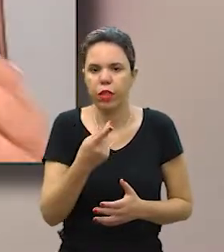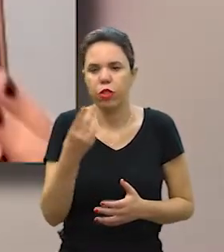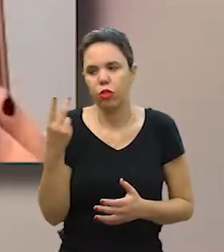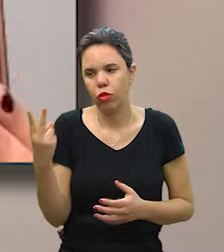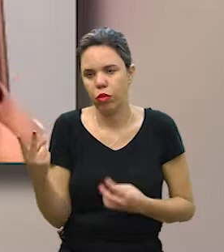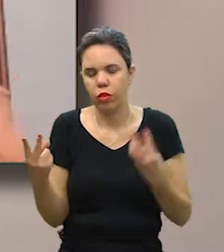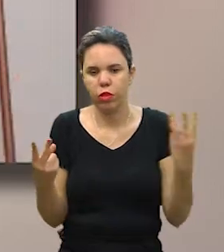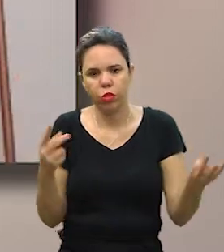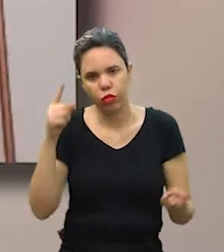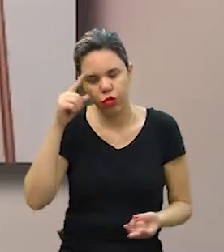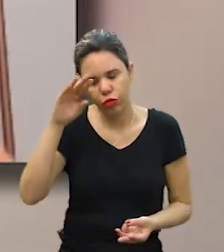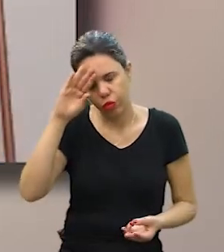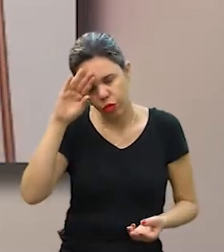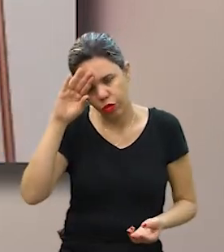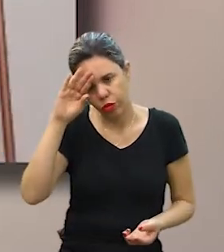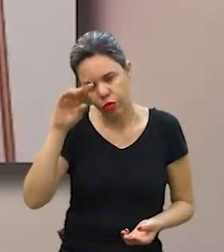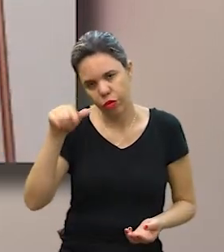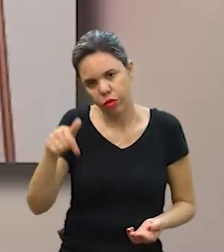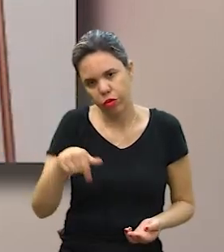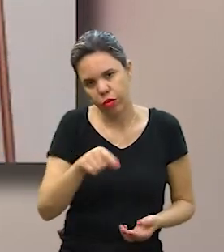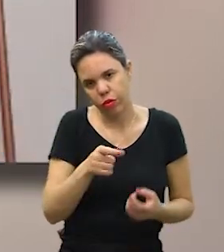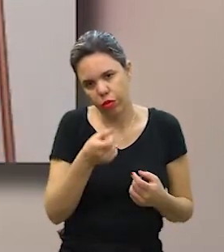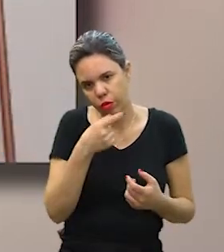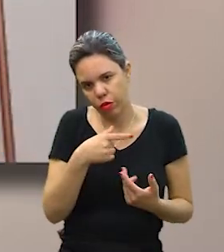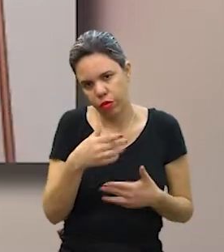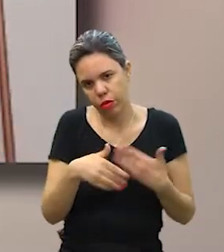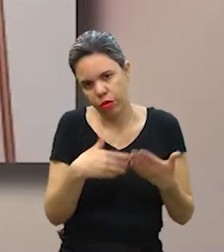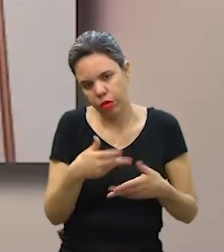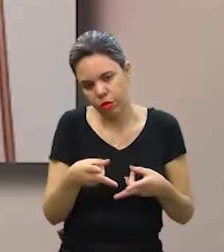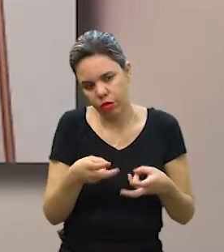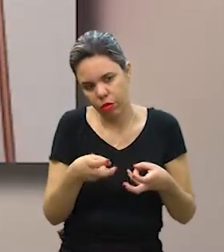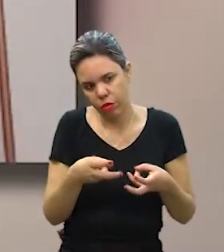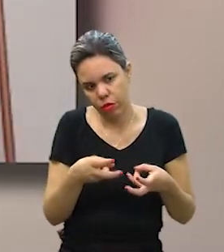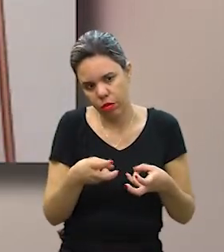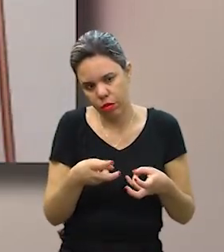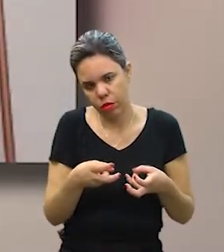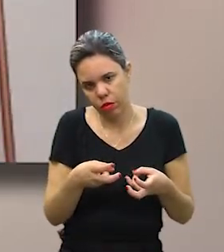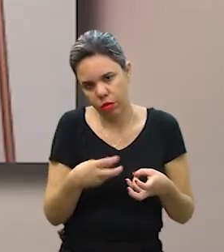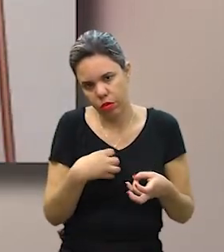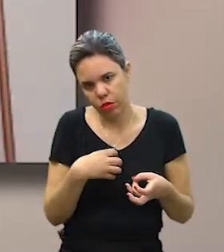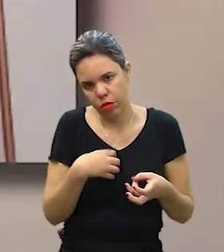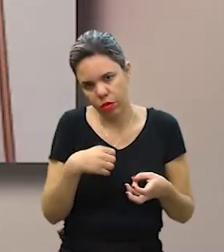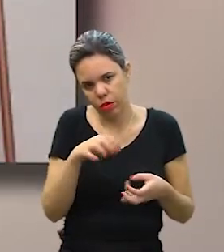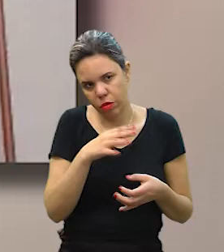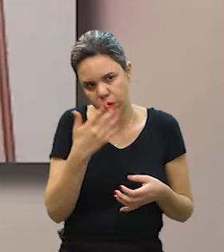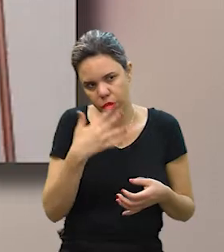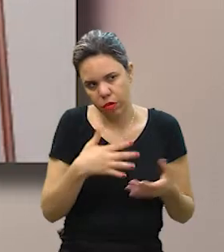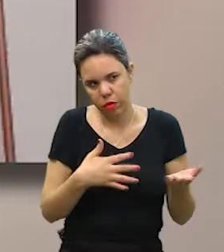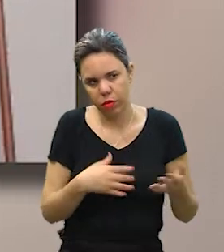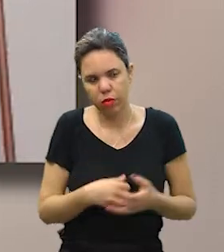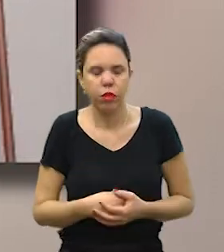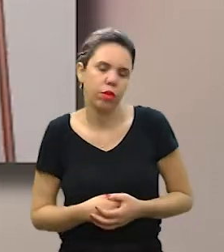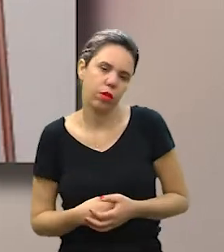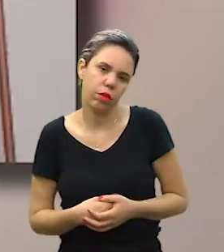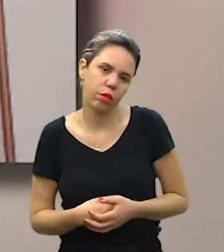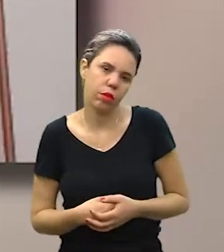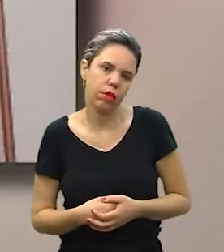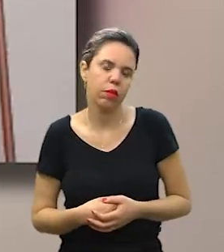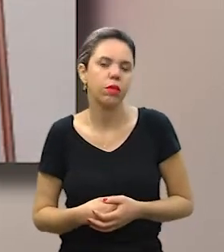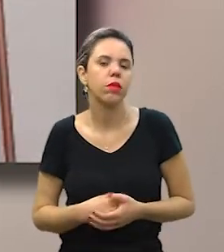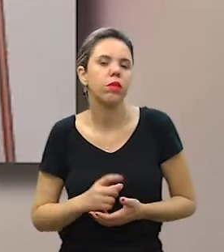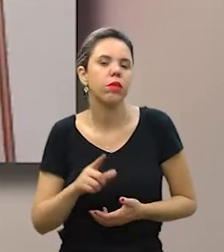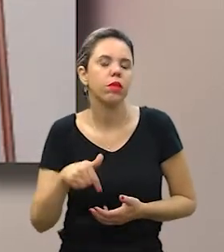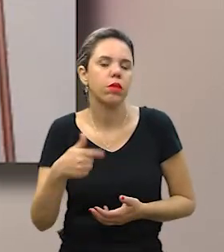2, 3 dias, febre, você vai medicando, observando como está o estado geral dessa criança,